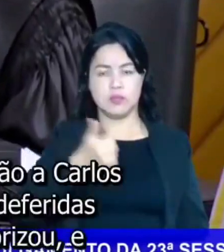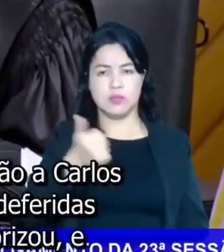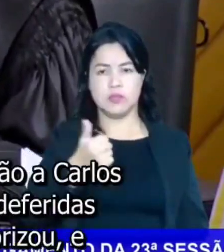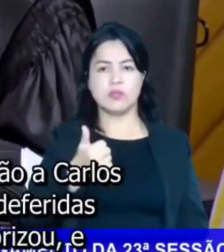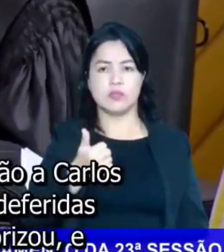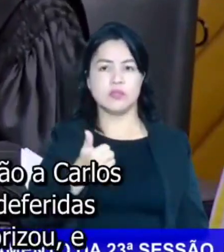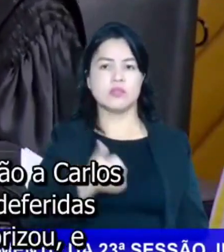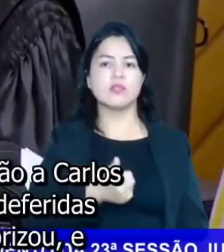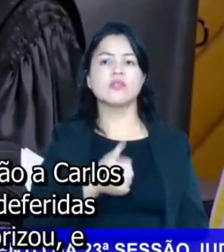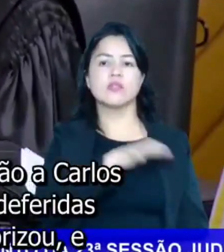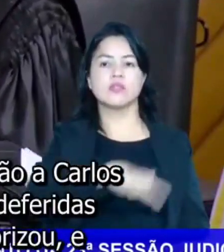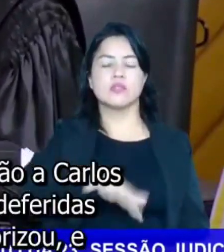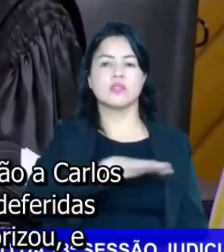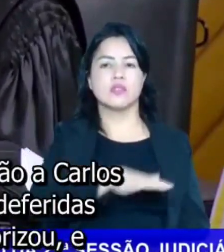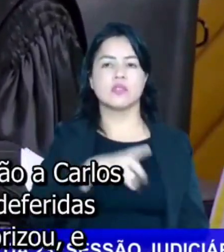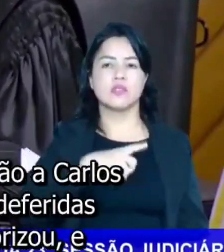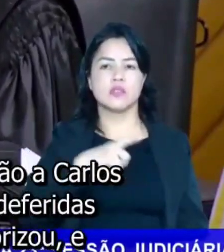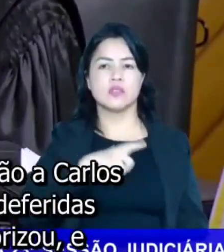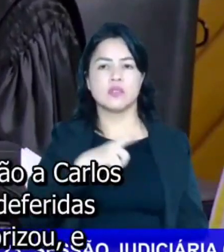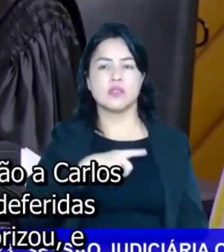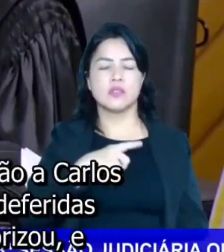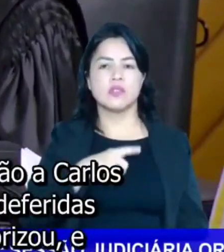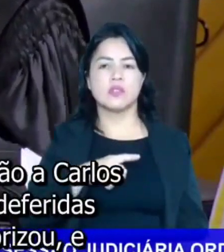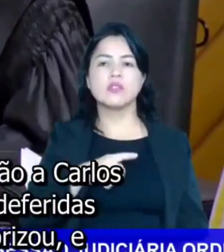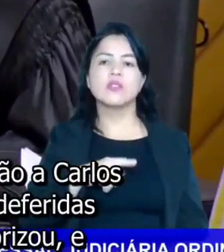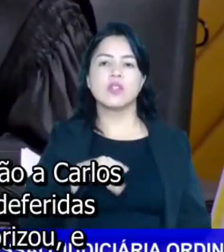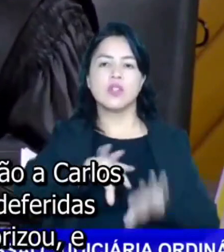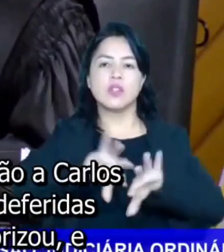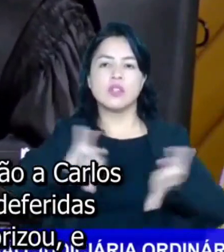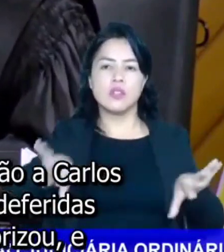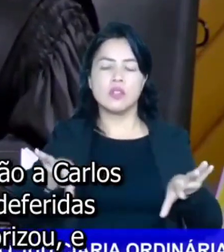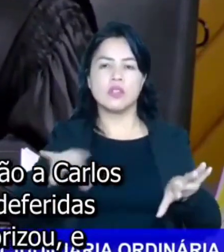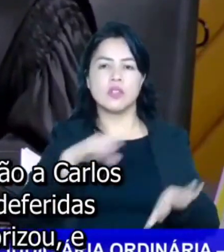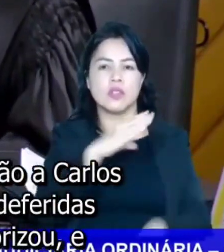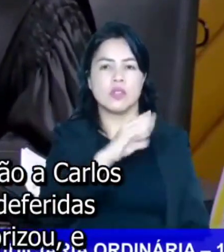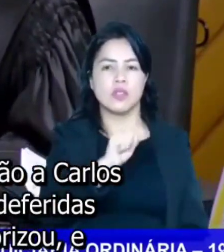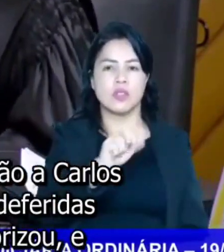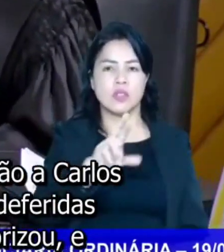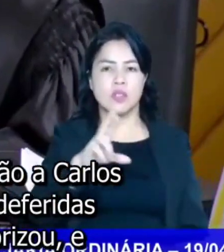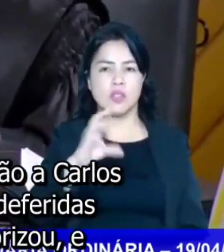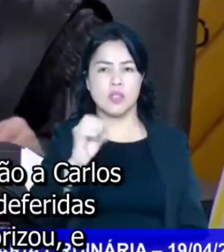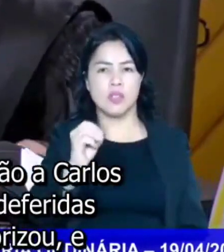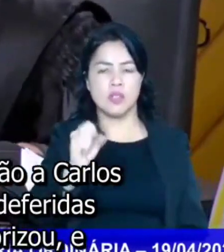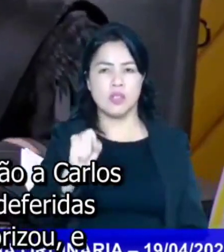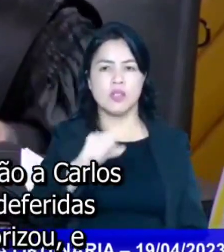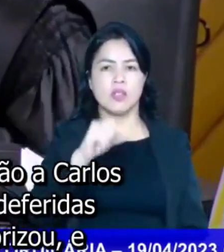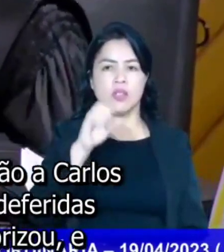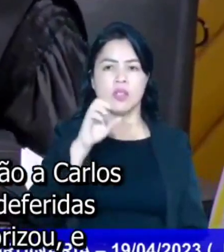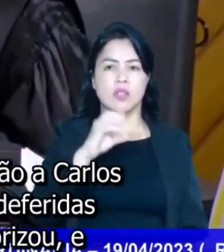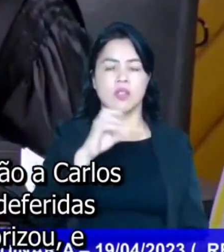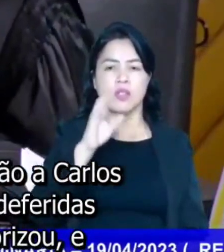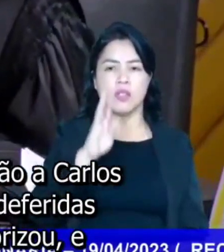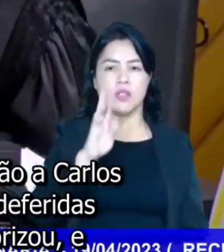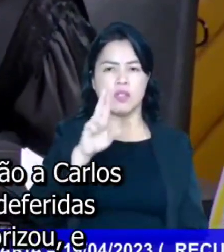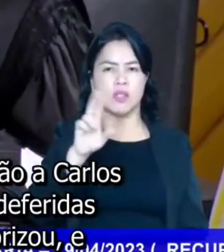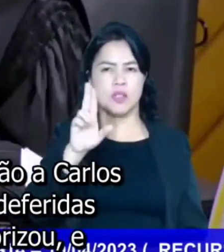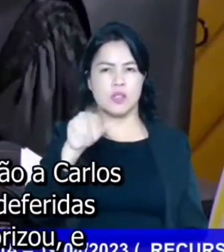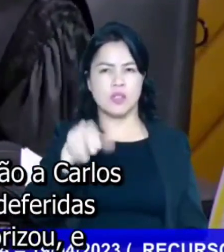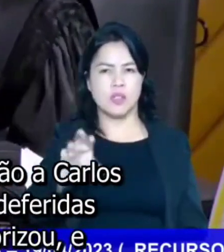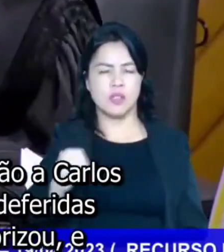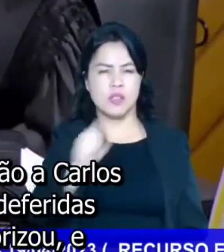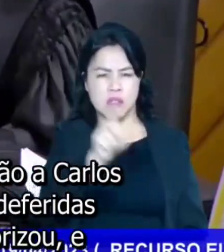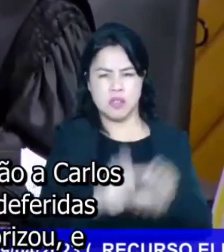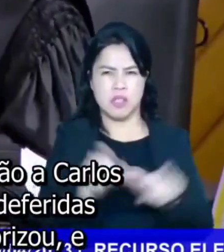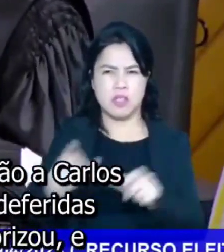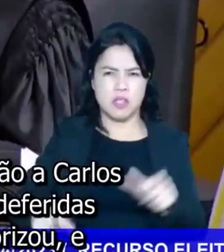leitura. restou fundamentada, inclusive quando afastou em relação a Carlos Murilo, Ítalo, Bruno, essas pessoas que